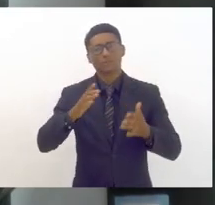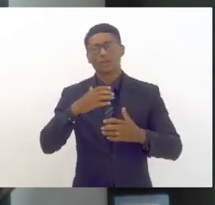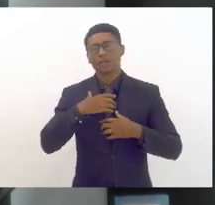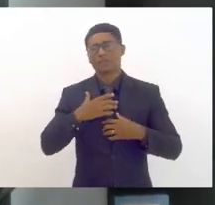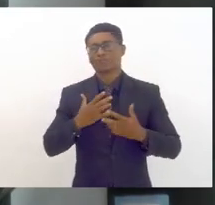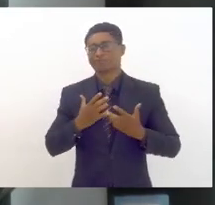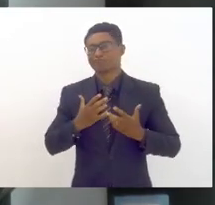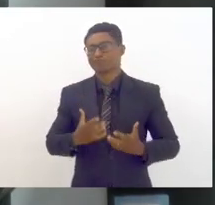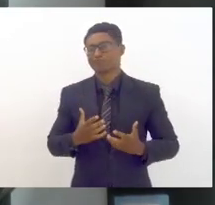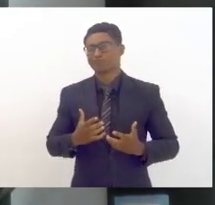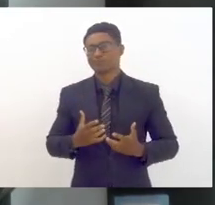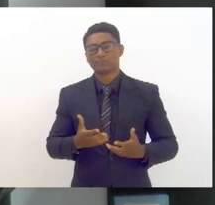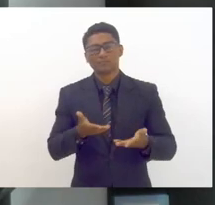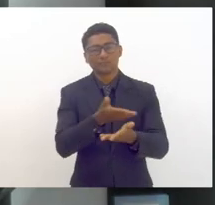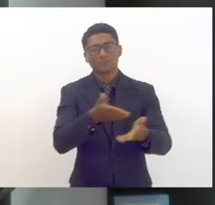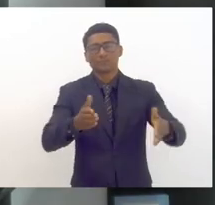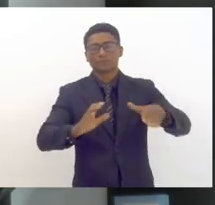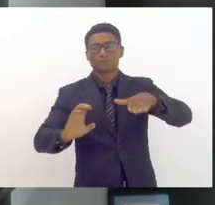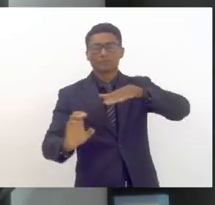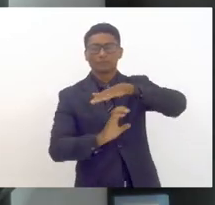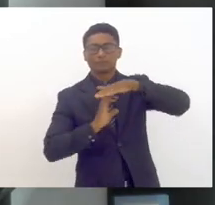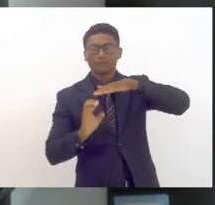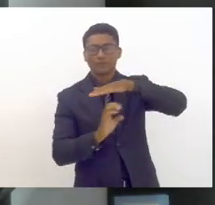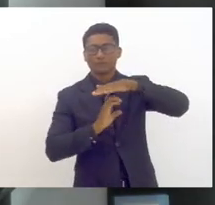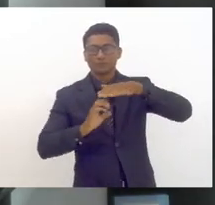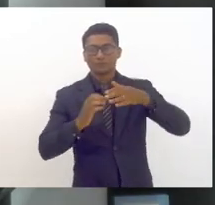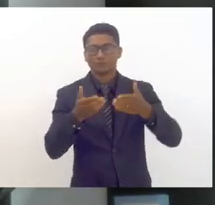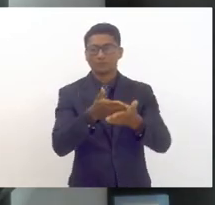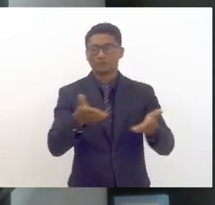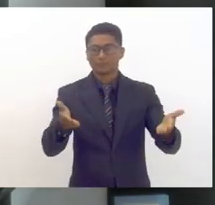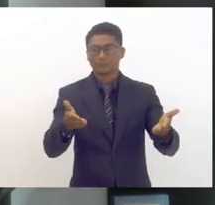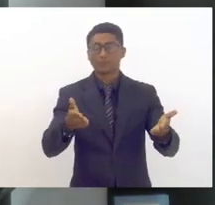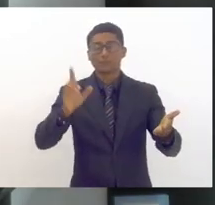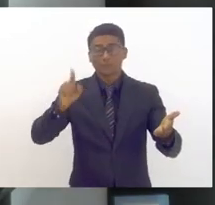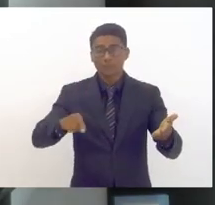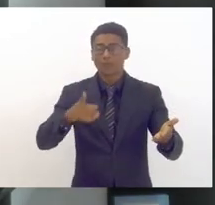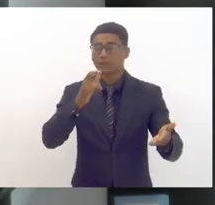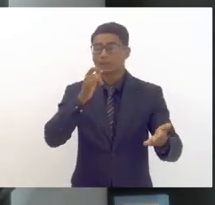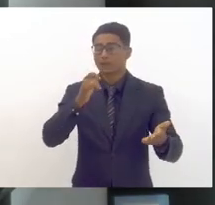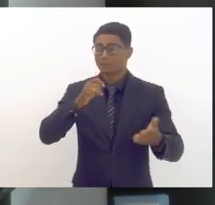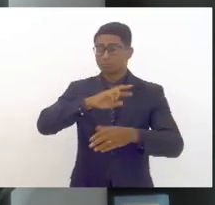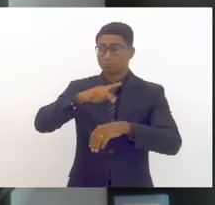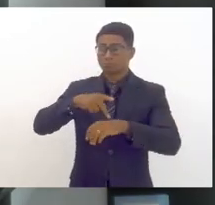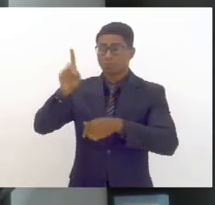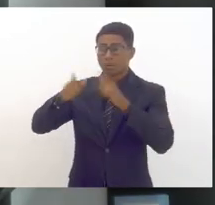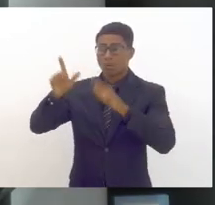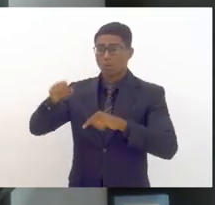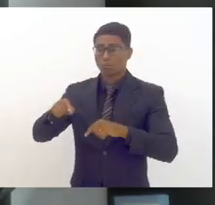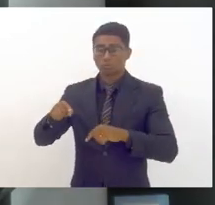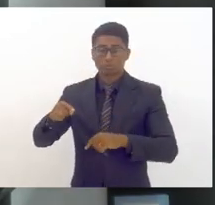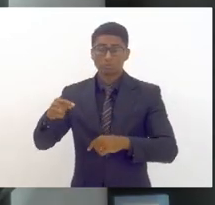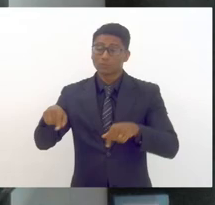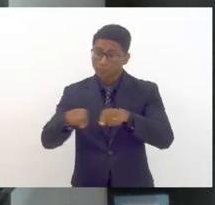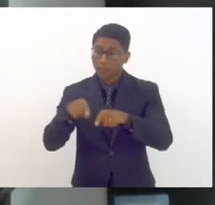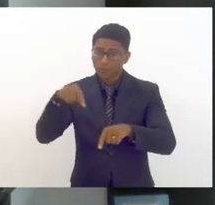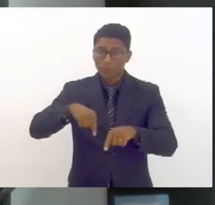De ter todas essas empresas que são internacionais atuando aqui dentro do nosso